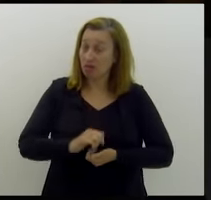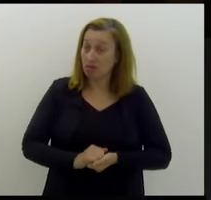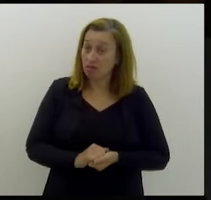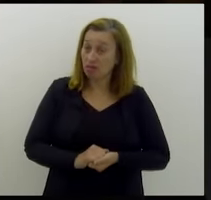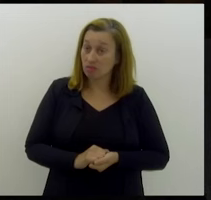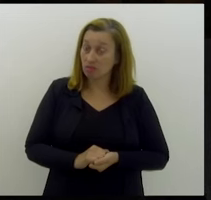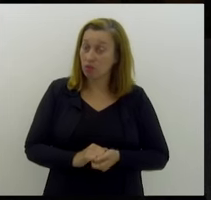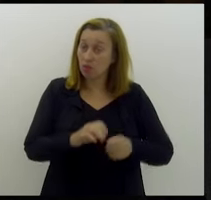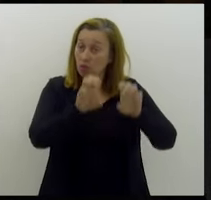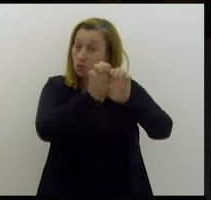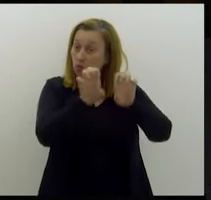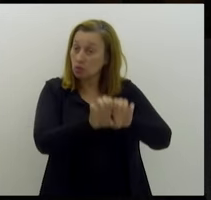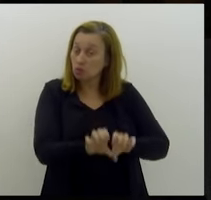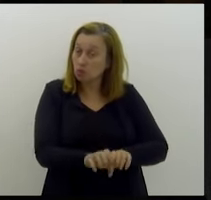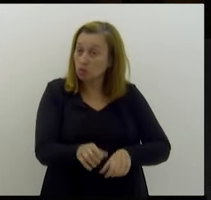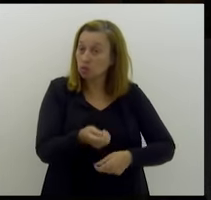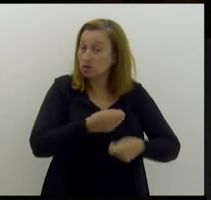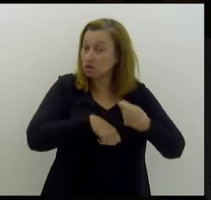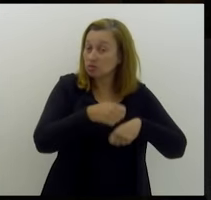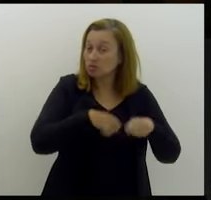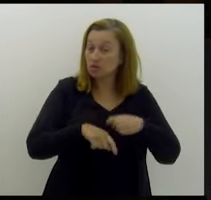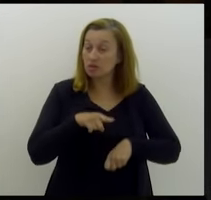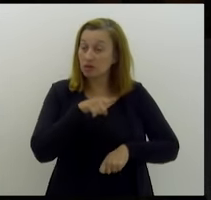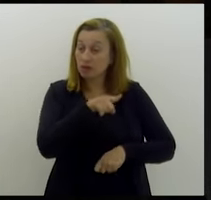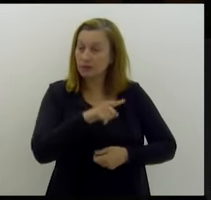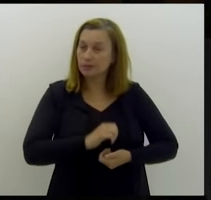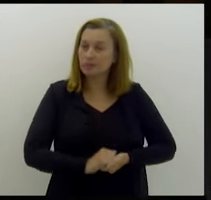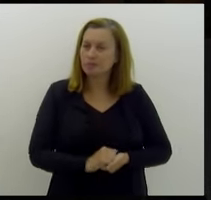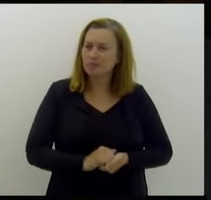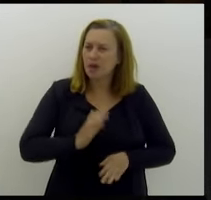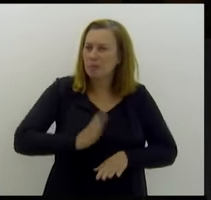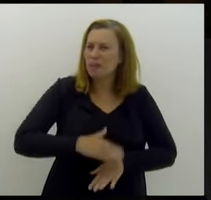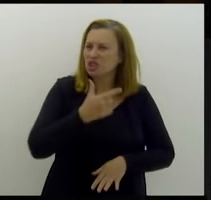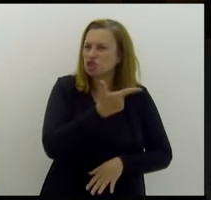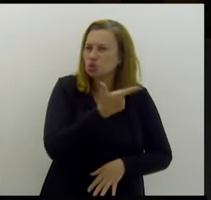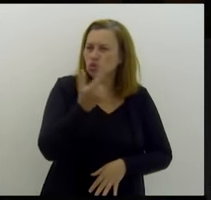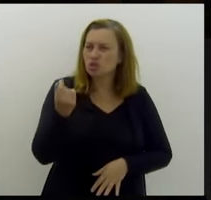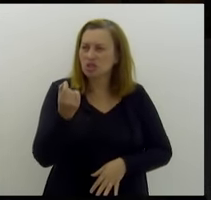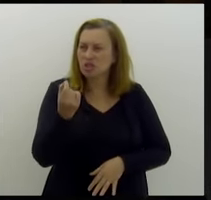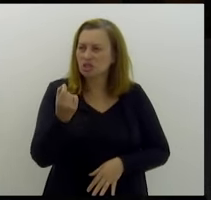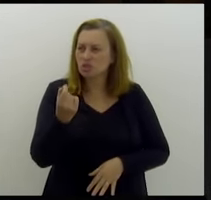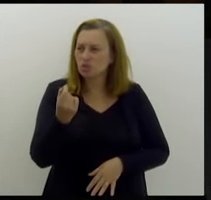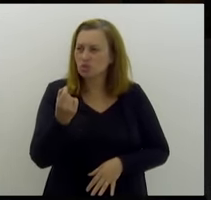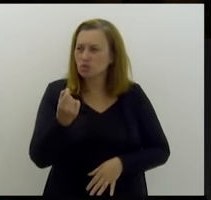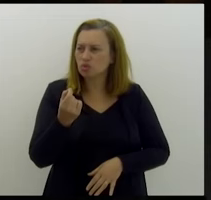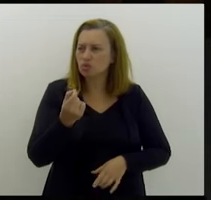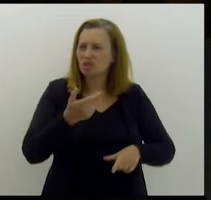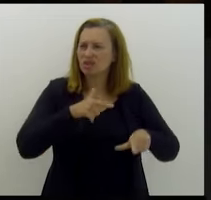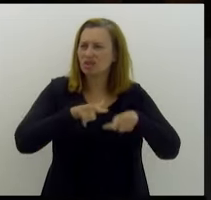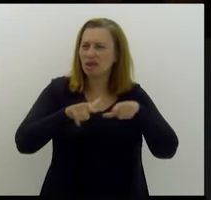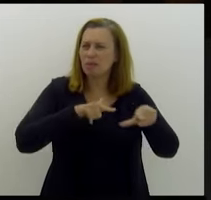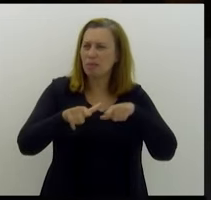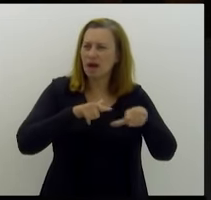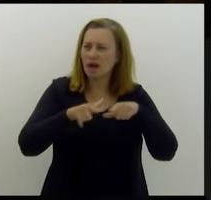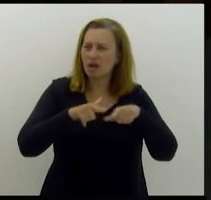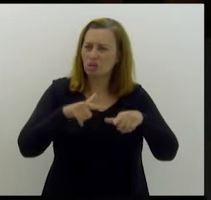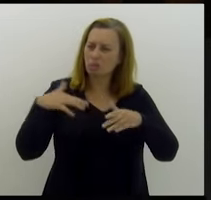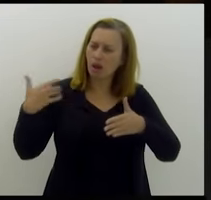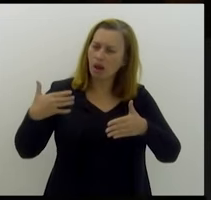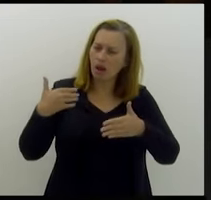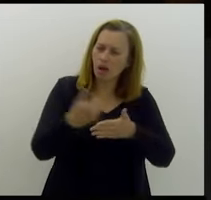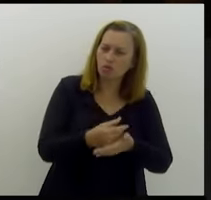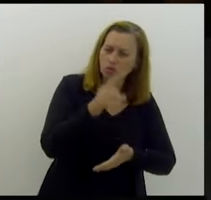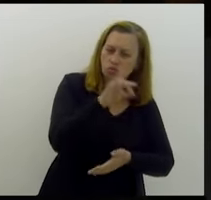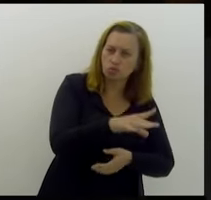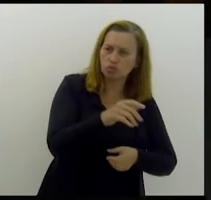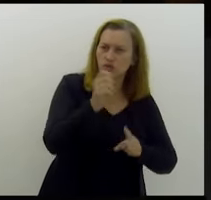que na estrutura de administração olha da máquina foram mais de 200 cargos comissionados somente ao longo desses últimos